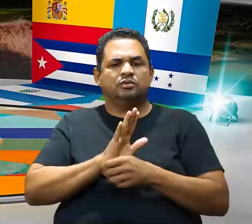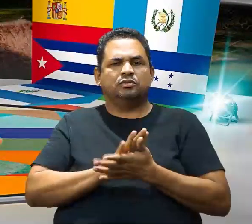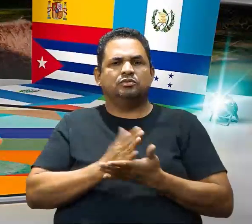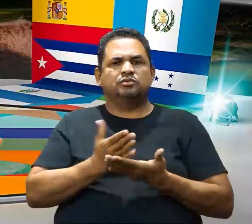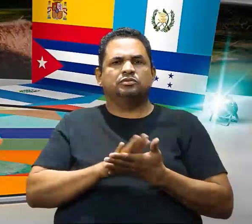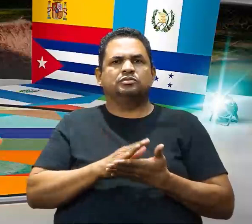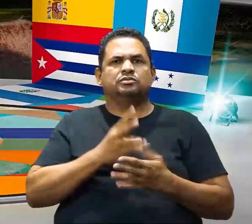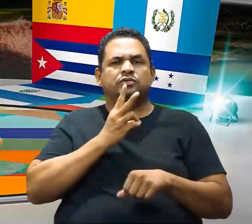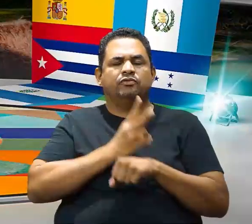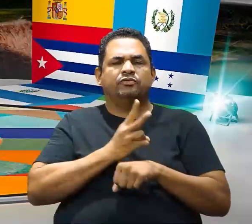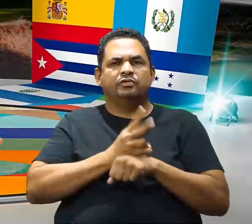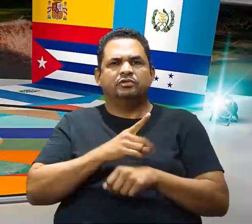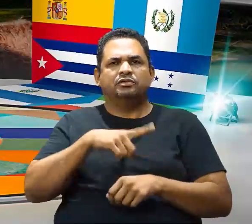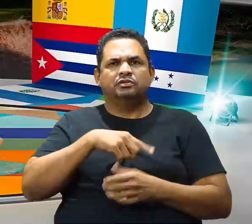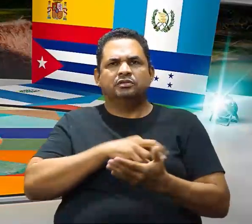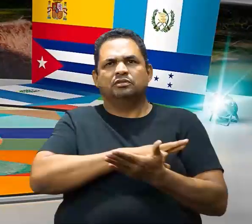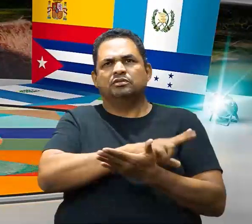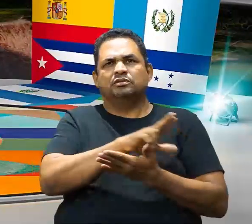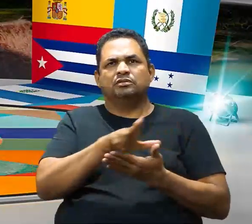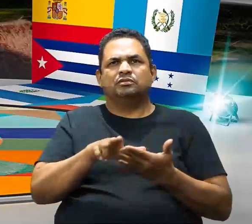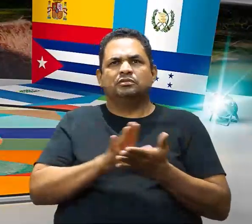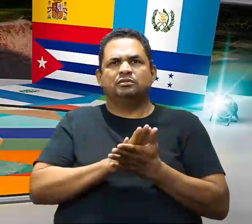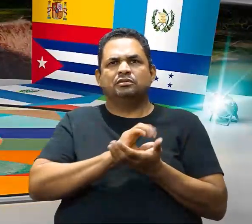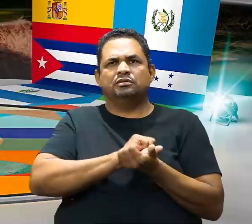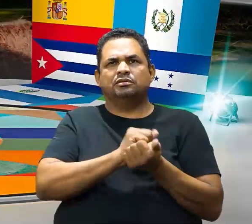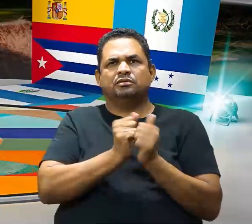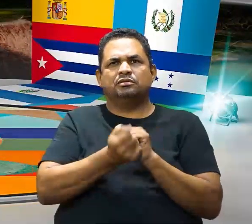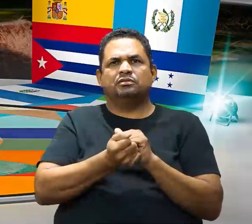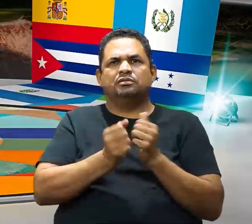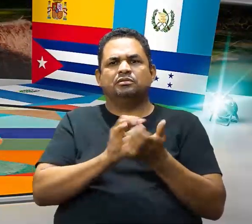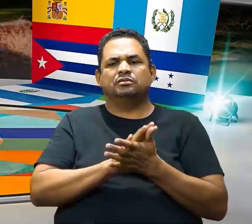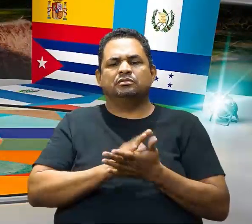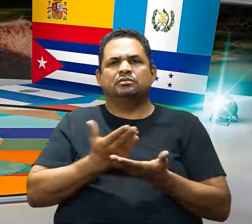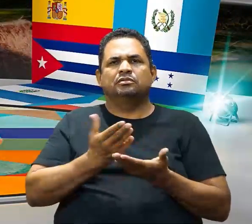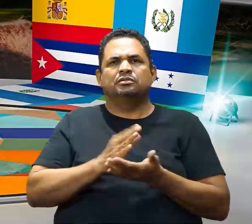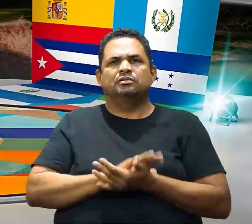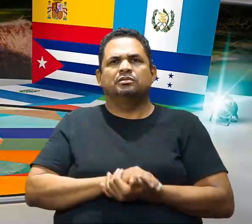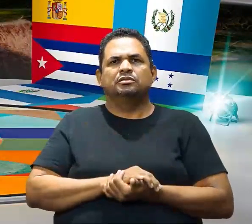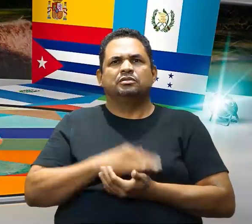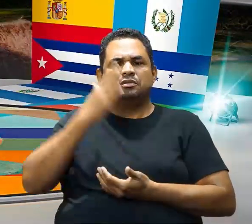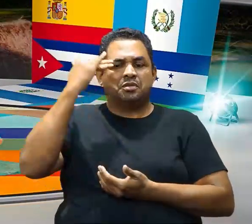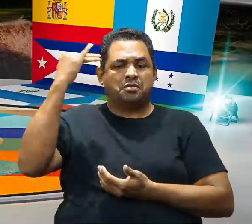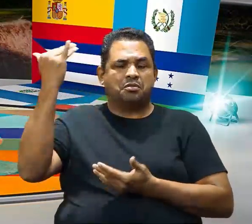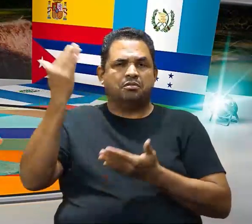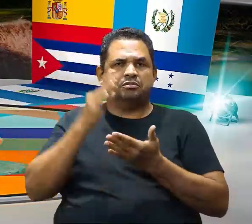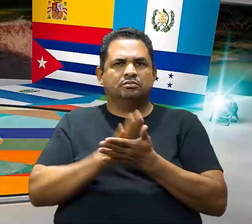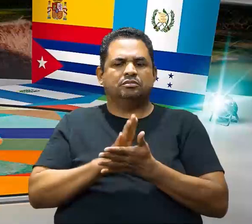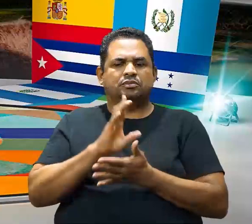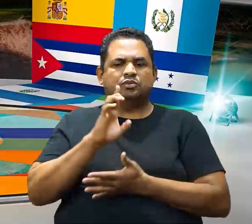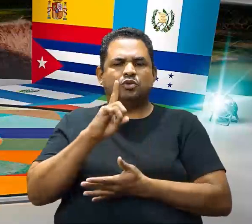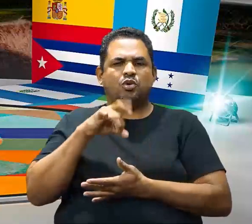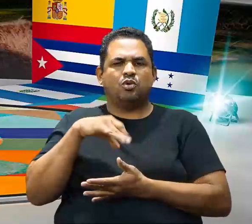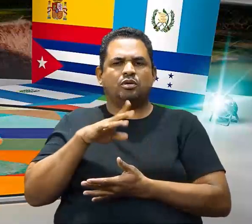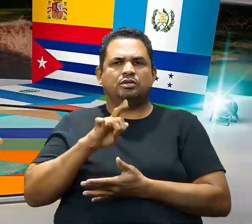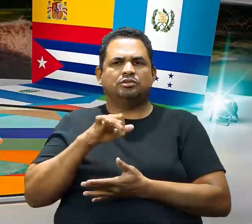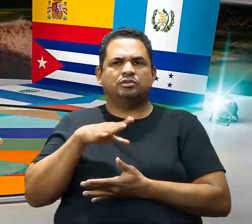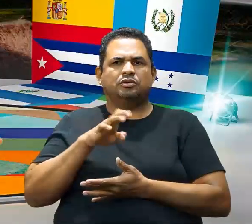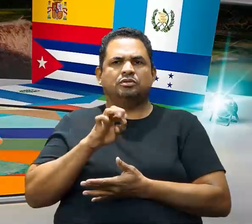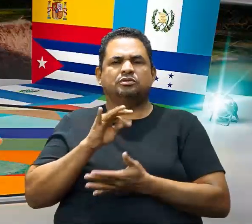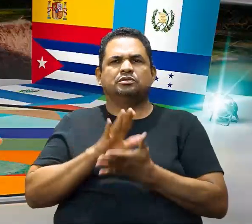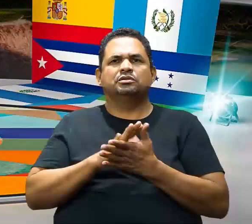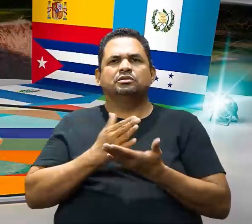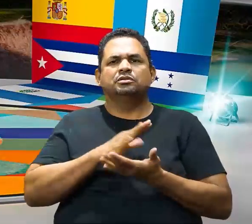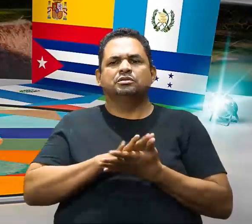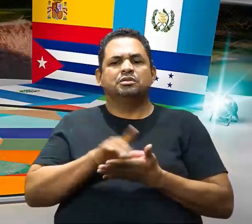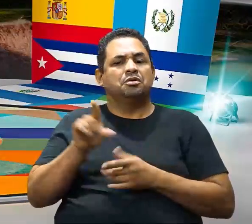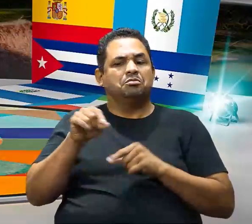existem ali diversas adaptações para esse herói, que é o Dom Quixote. Costumo dizer que é o meu preferido da língua espanhola. Eu gosto